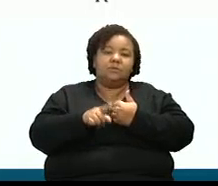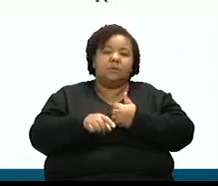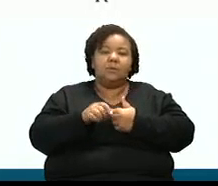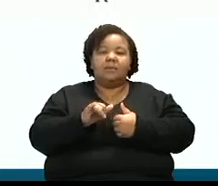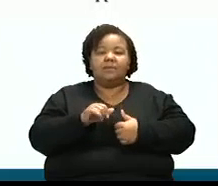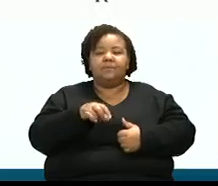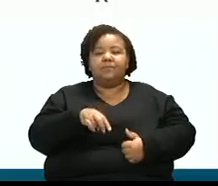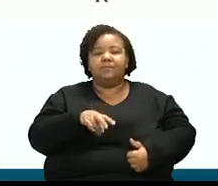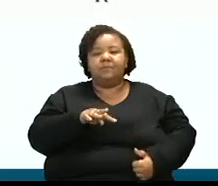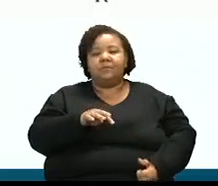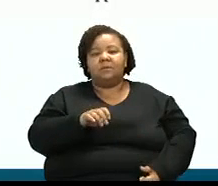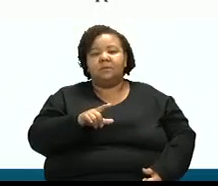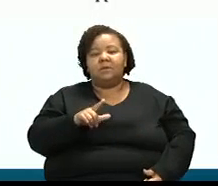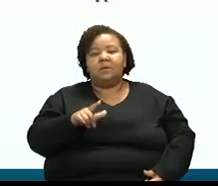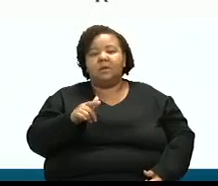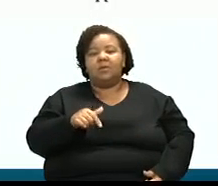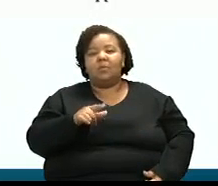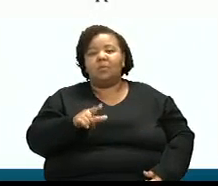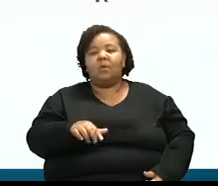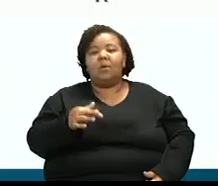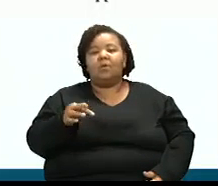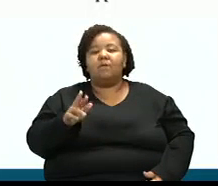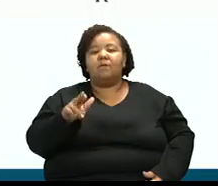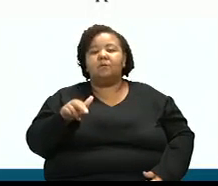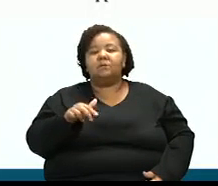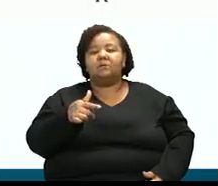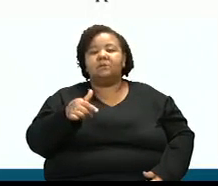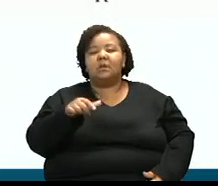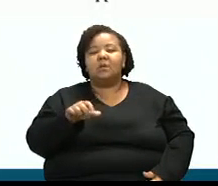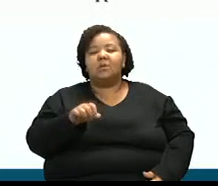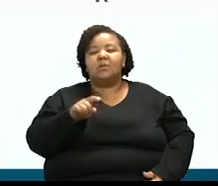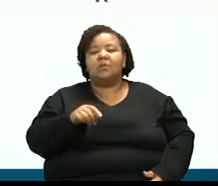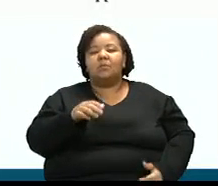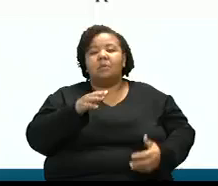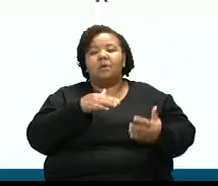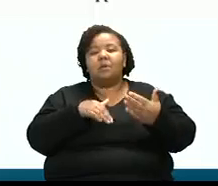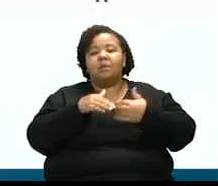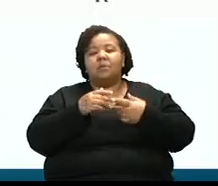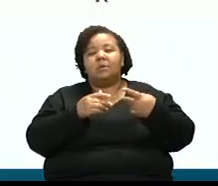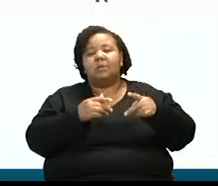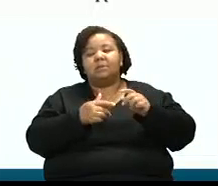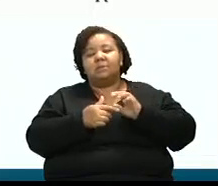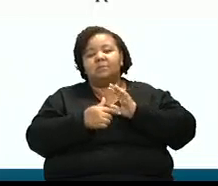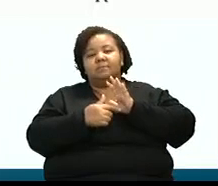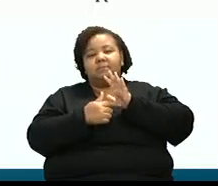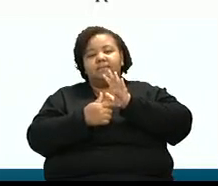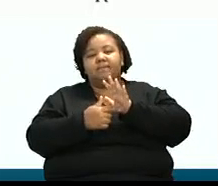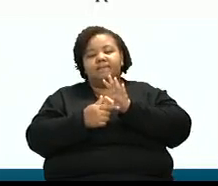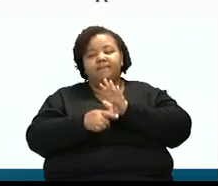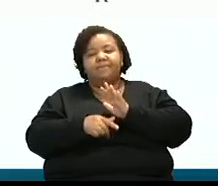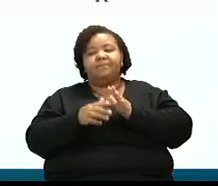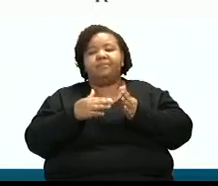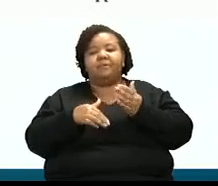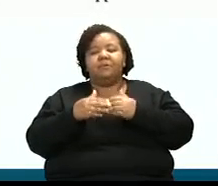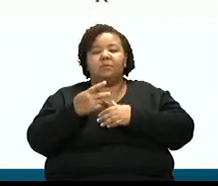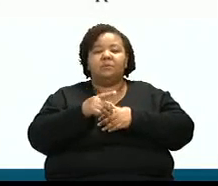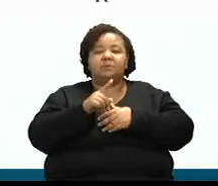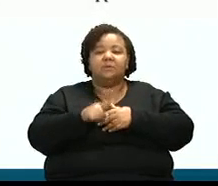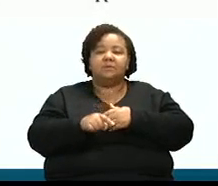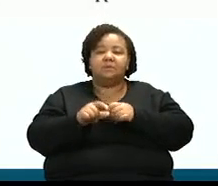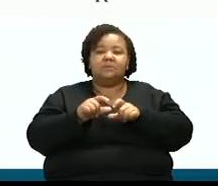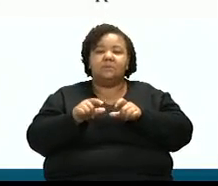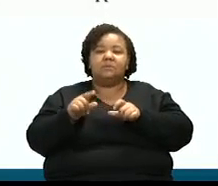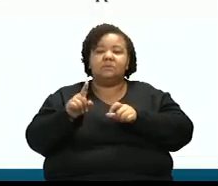definida. Qual que é a função que está sendo integrada? Toda essa função que aparece no integrando. Só que todos esses termos, eles